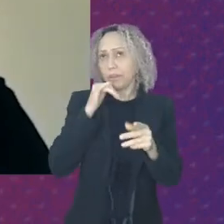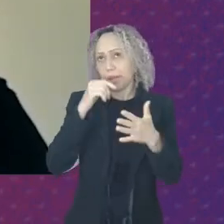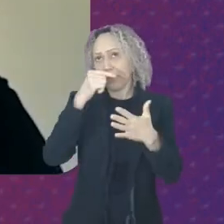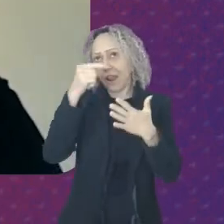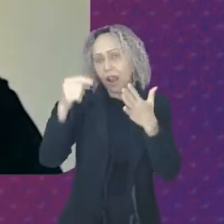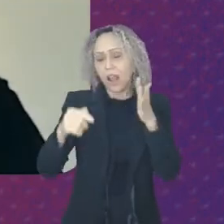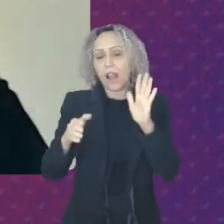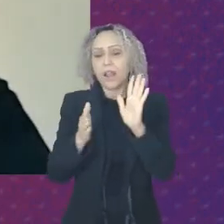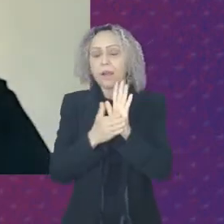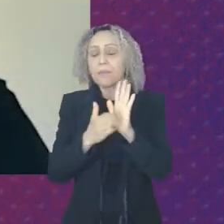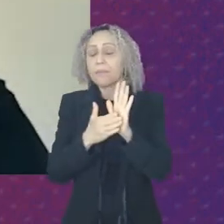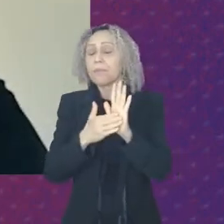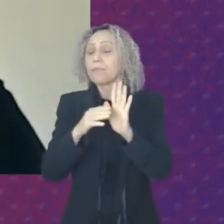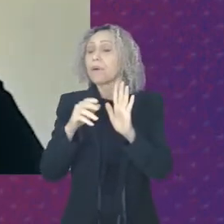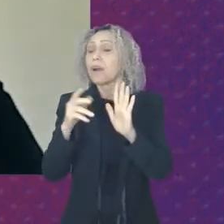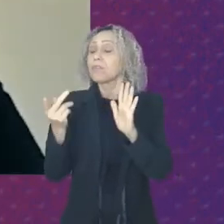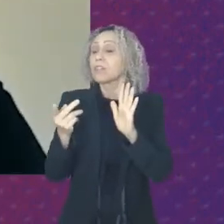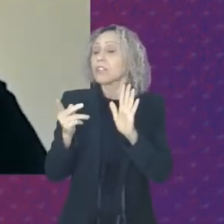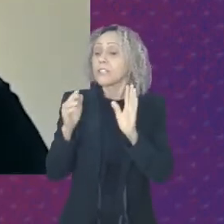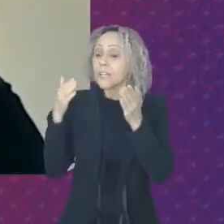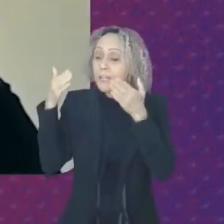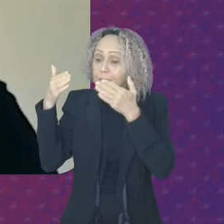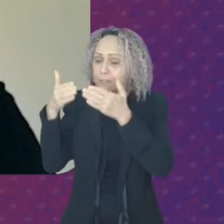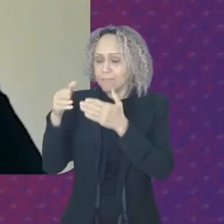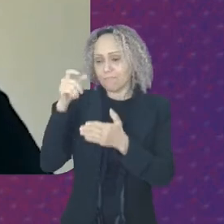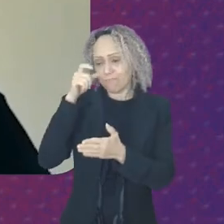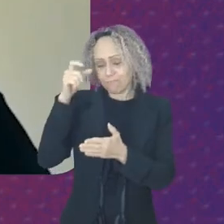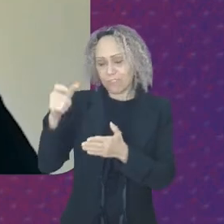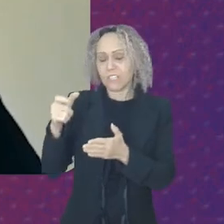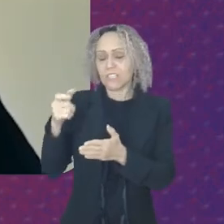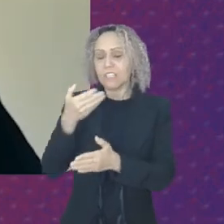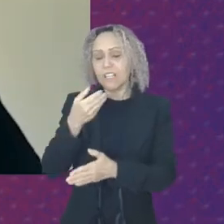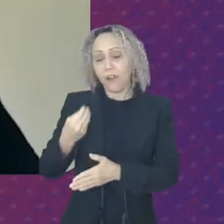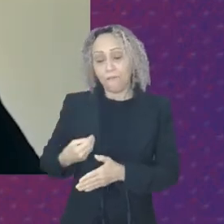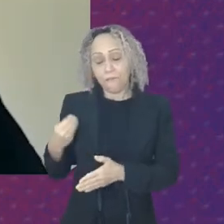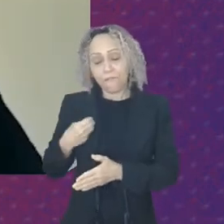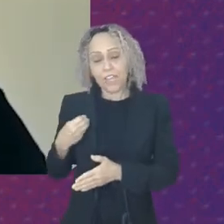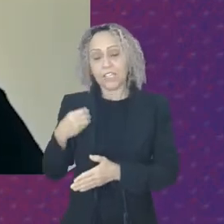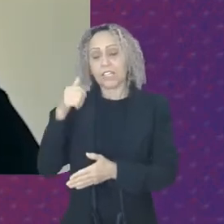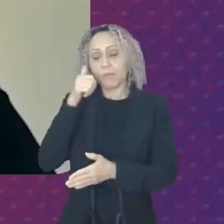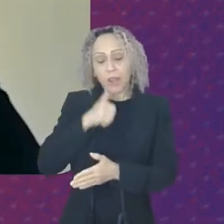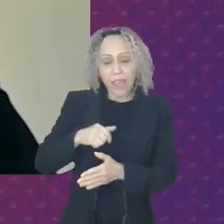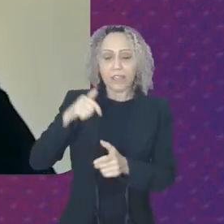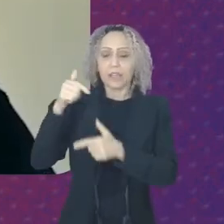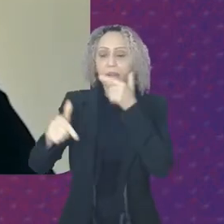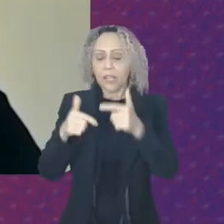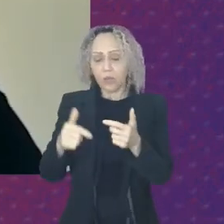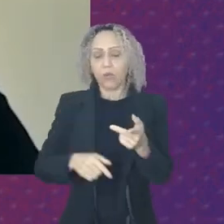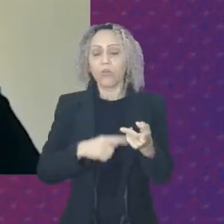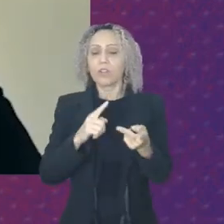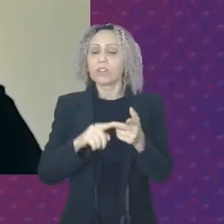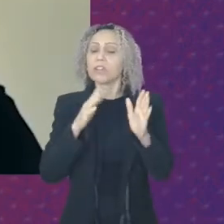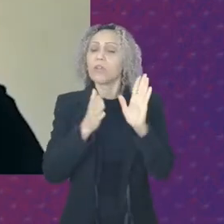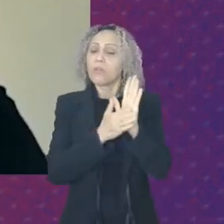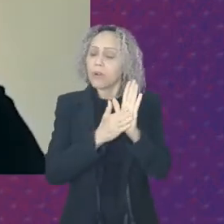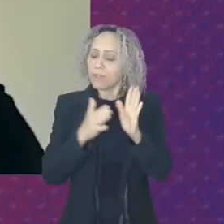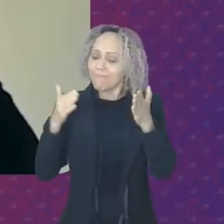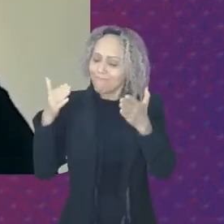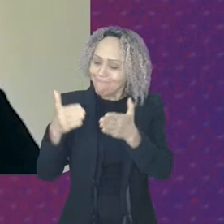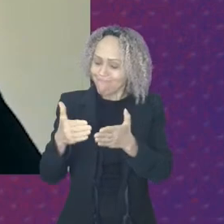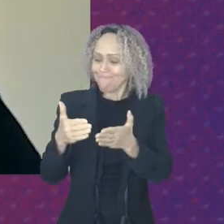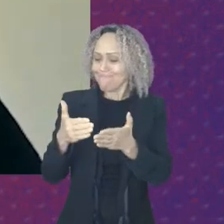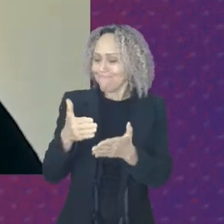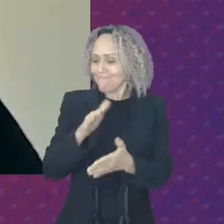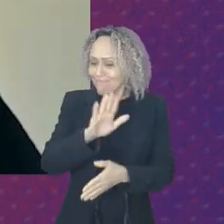trabalhadoras, que tratam principalmente do nosso futuro, do futuro das nossas crianças. São pautas que estão ali